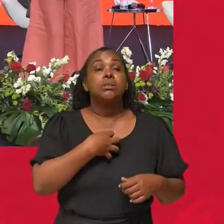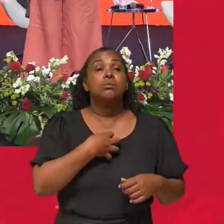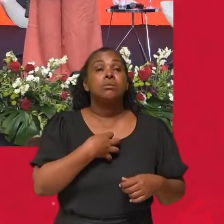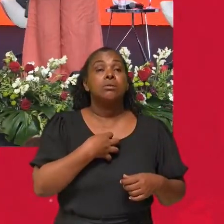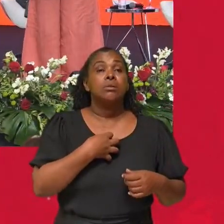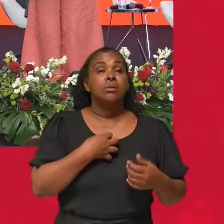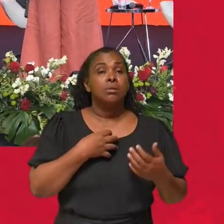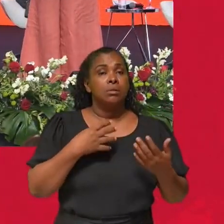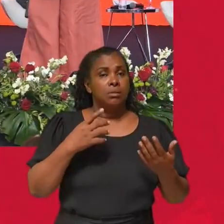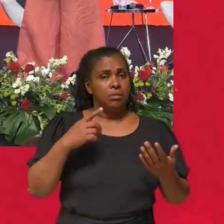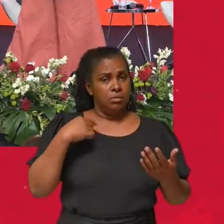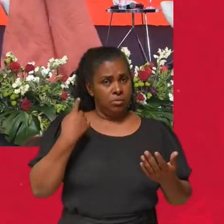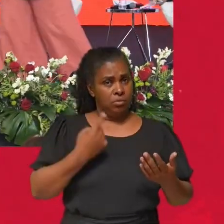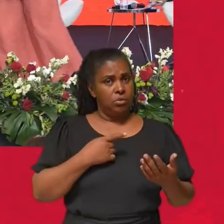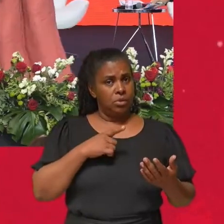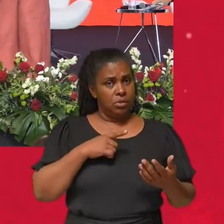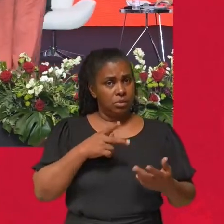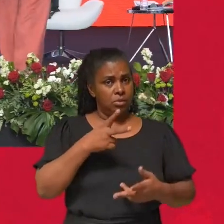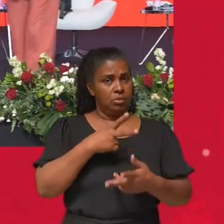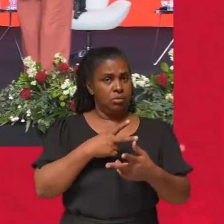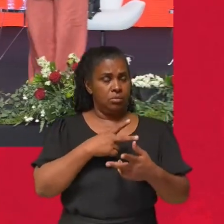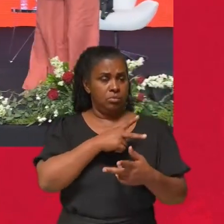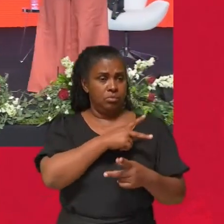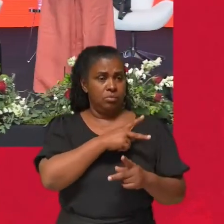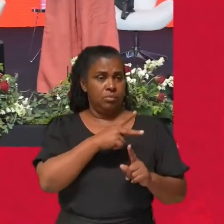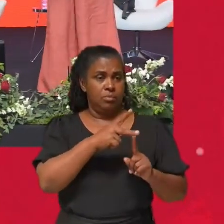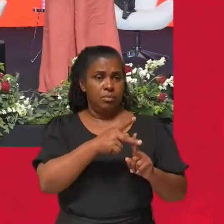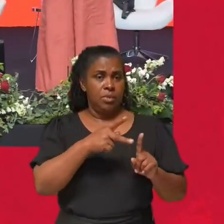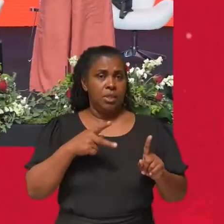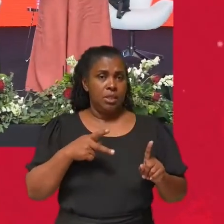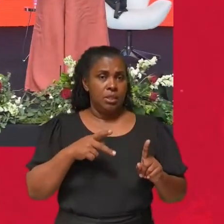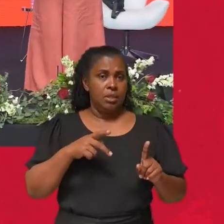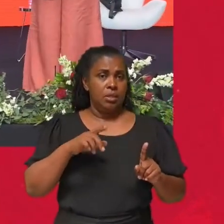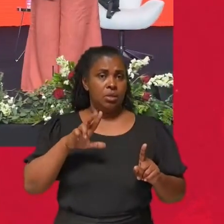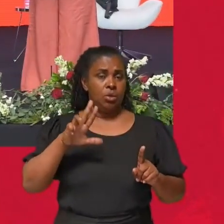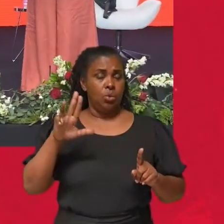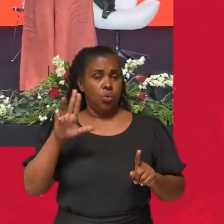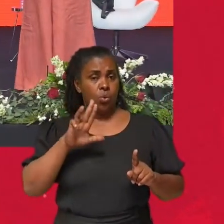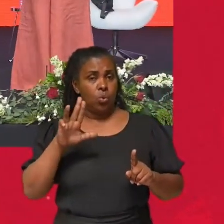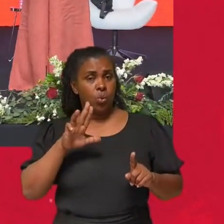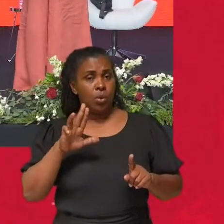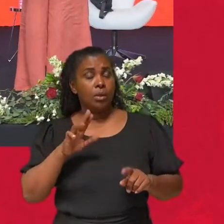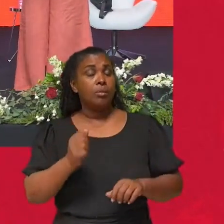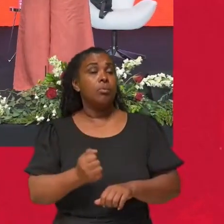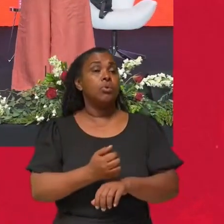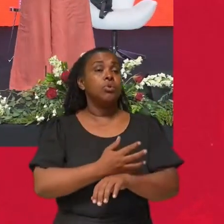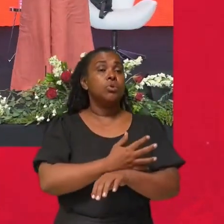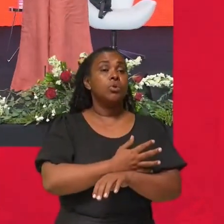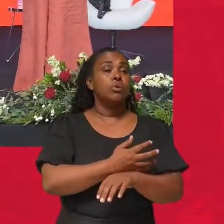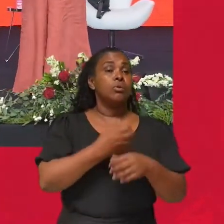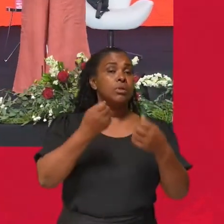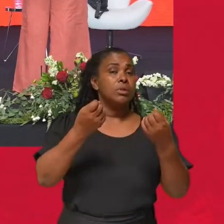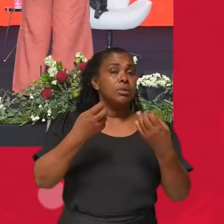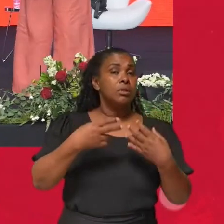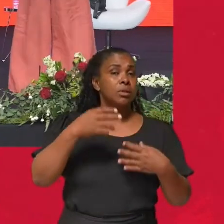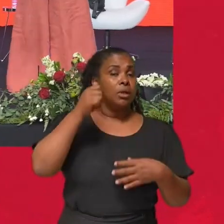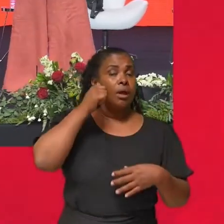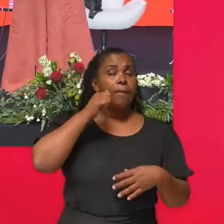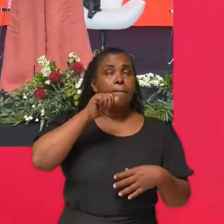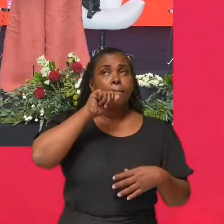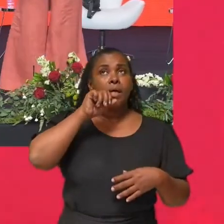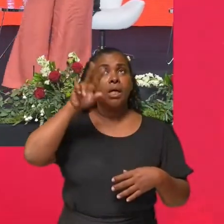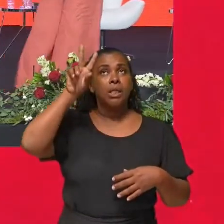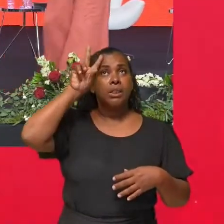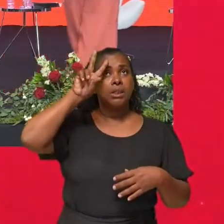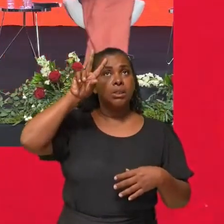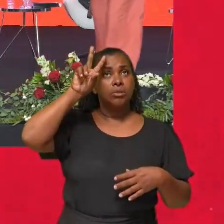presidente Lula, que ele emociona quando ele fala da história da mãe, quando ele fala do drama da